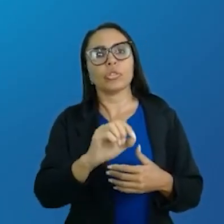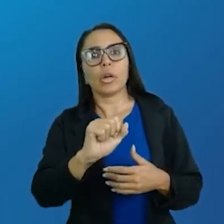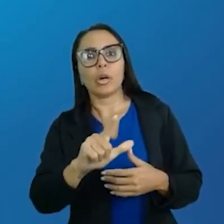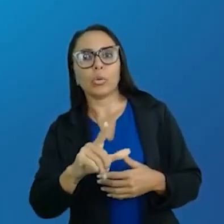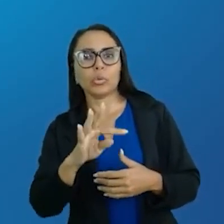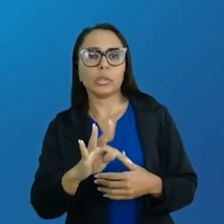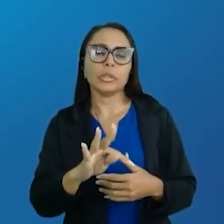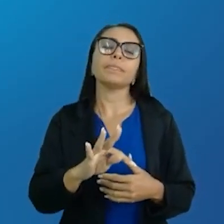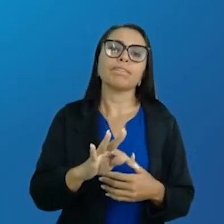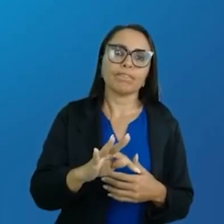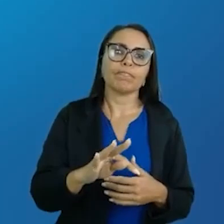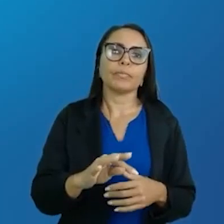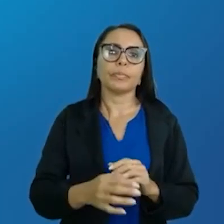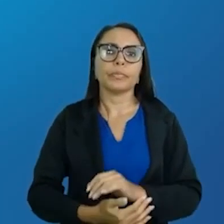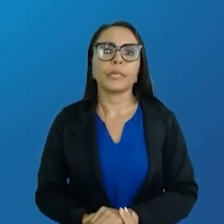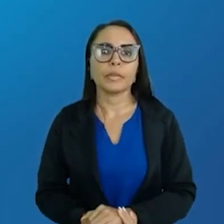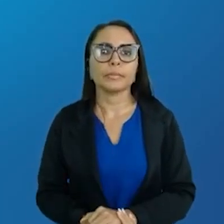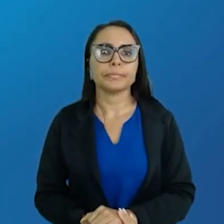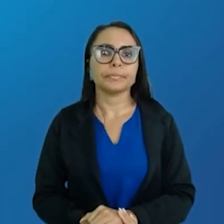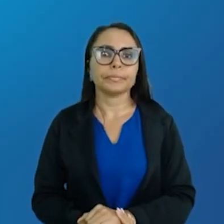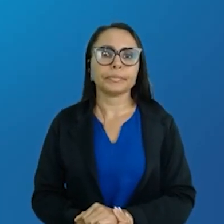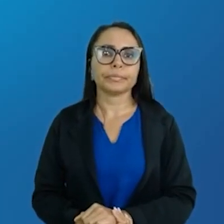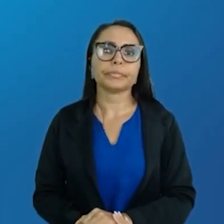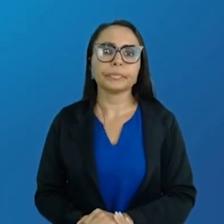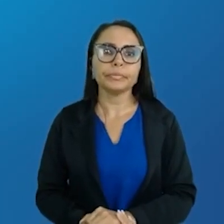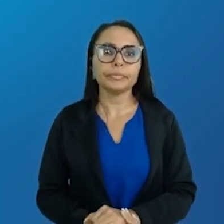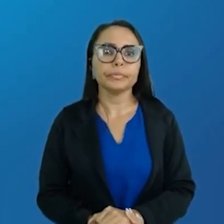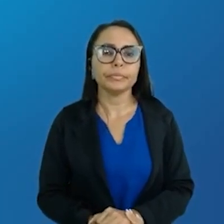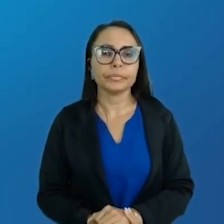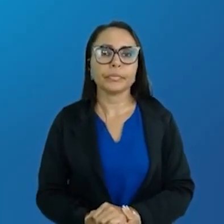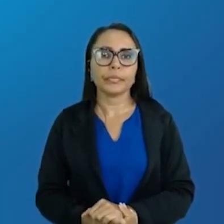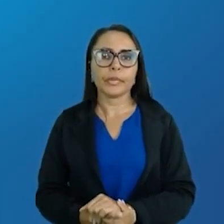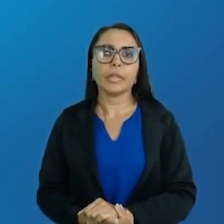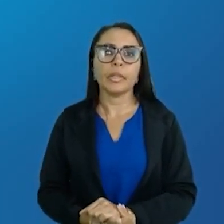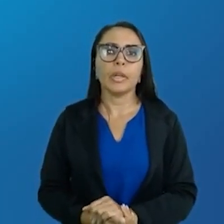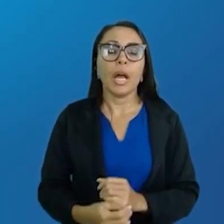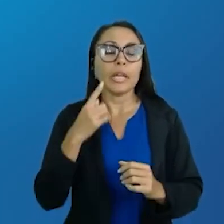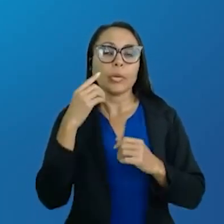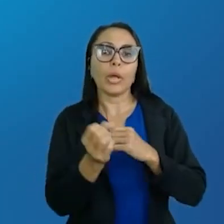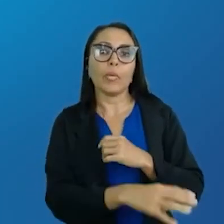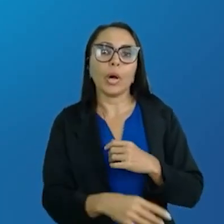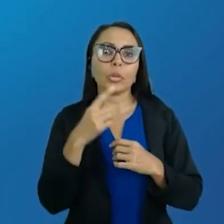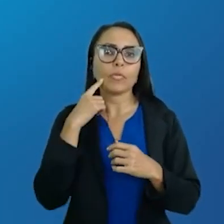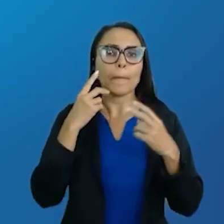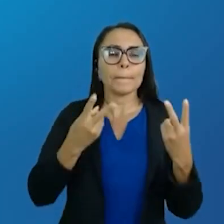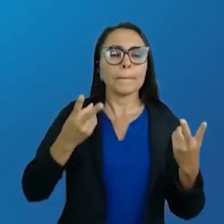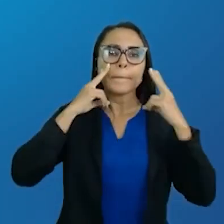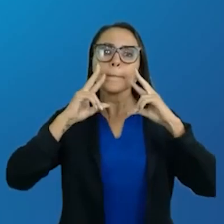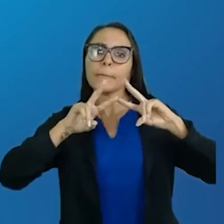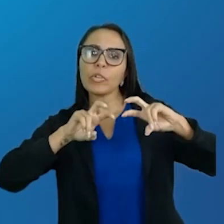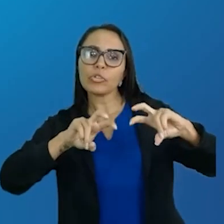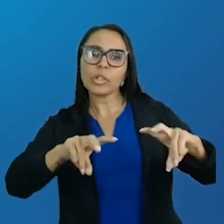teórica sobre. Então vocês vão entender um pouco mais. Esses princípios psicológicos influenciam nossa percepção visual, permitindo que o